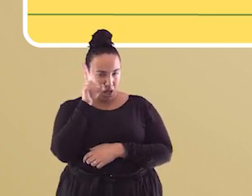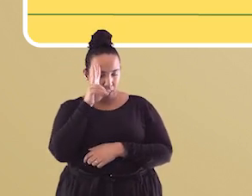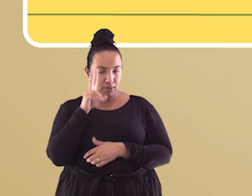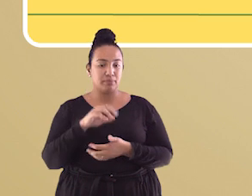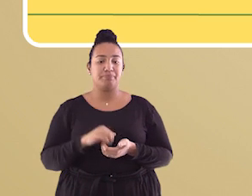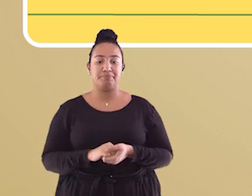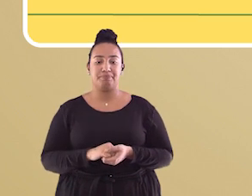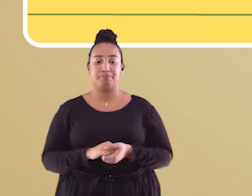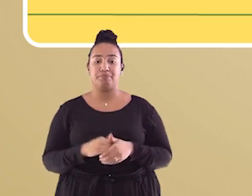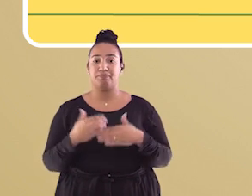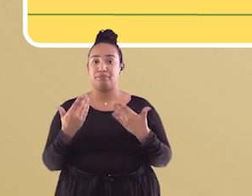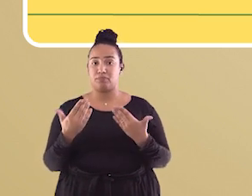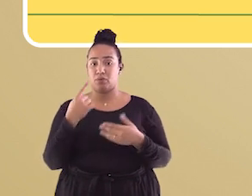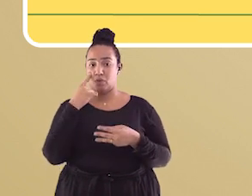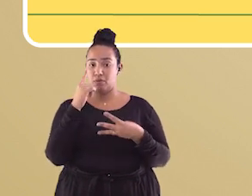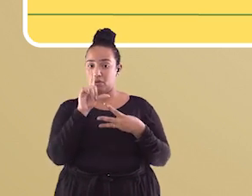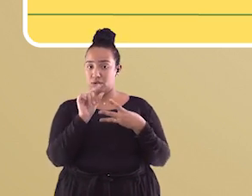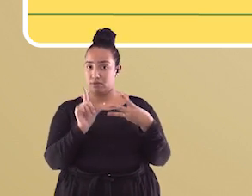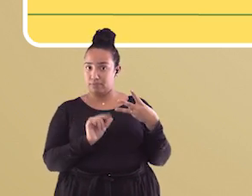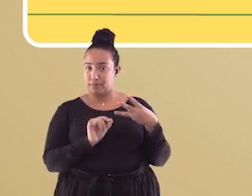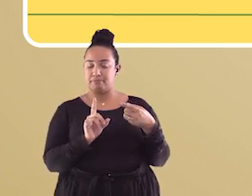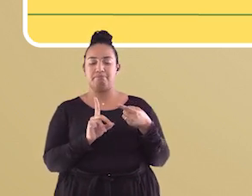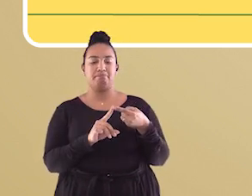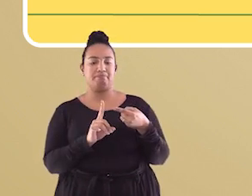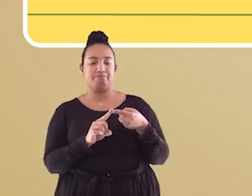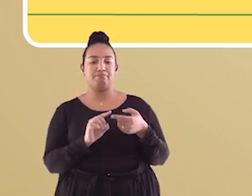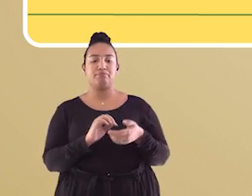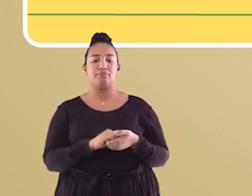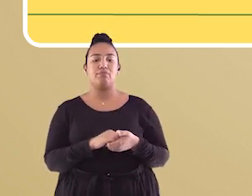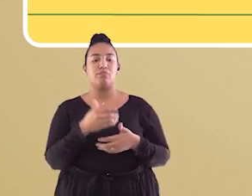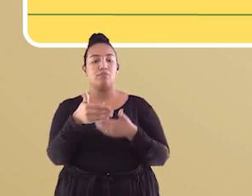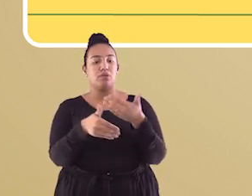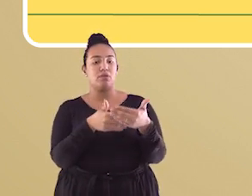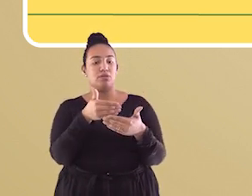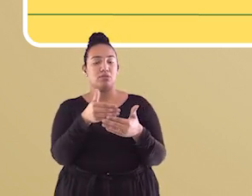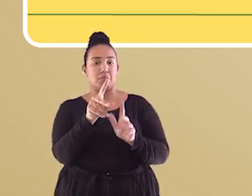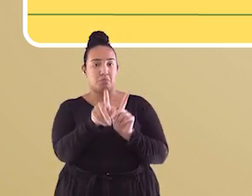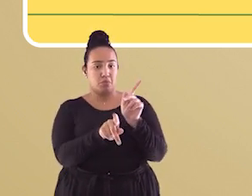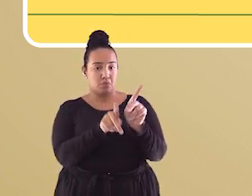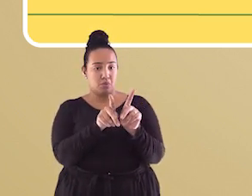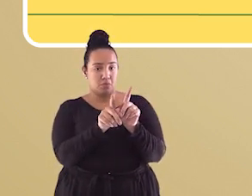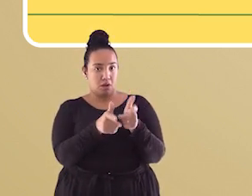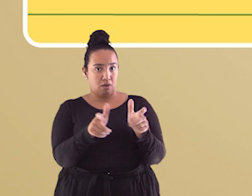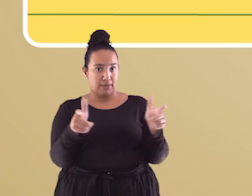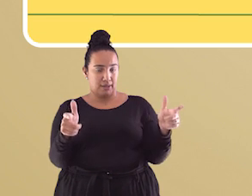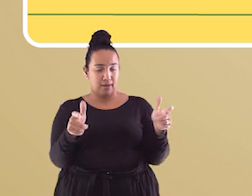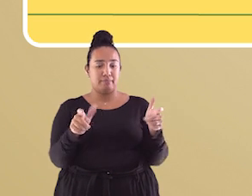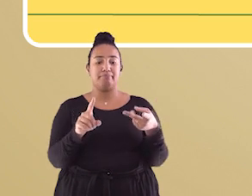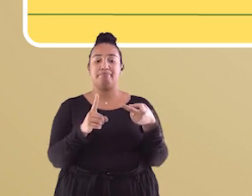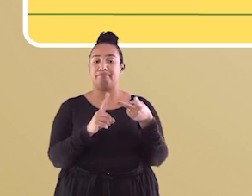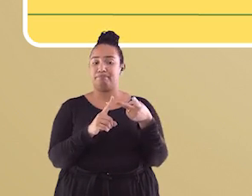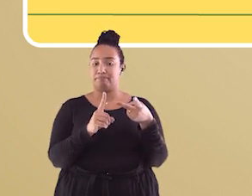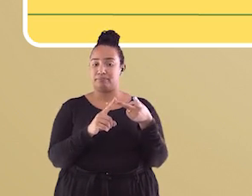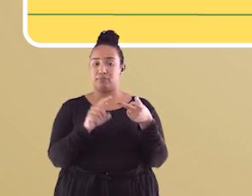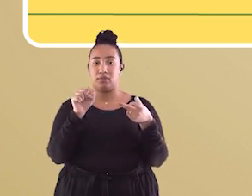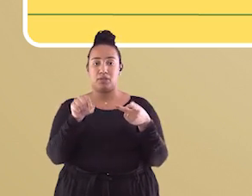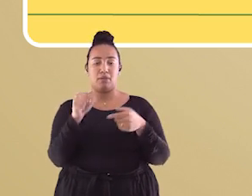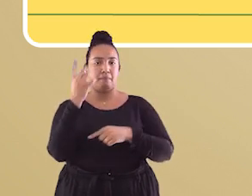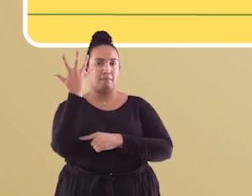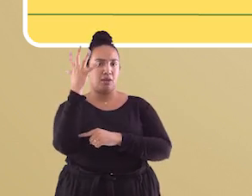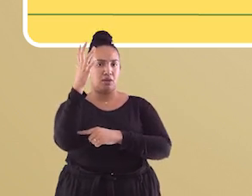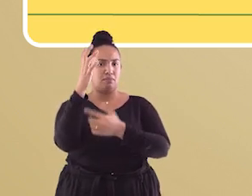aprendemos na aula? Bom, vamos às opções. Letra A, processo de aumento da população. Letra B,